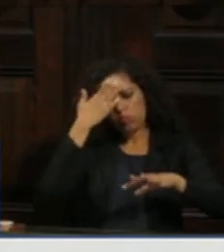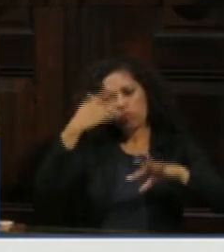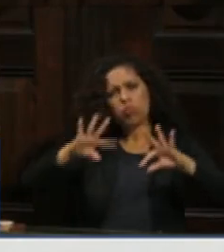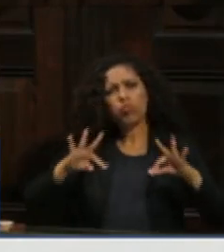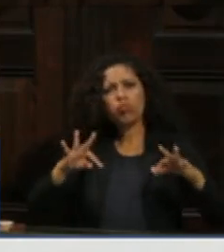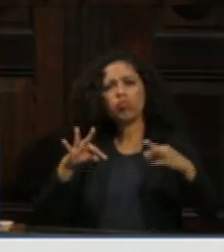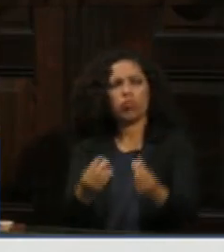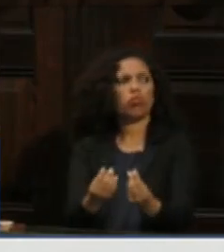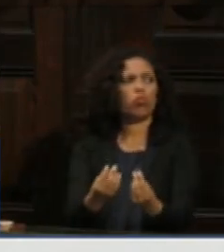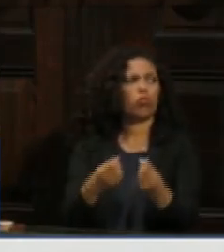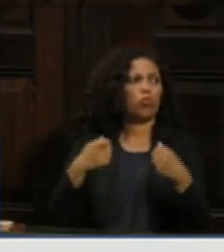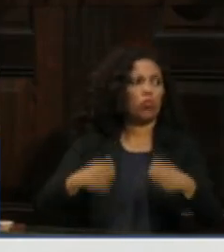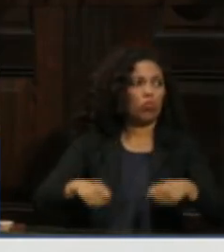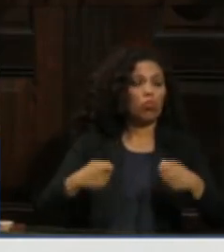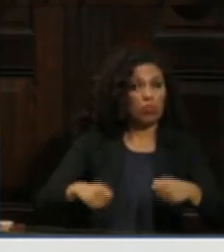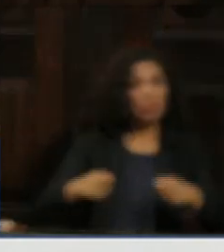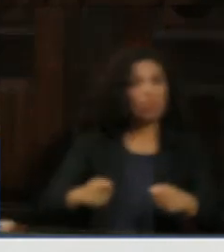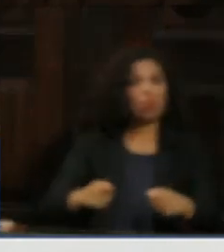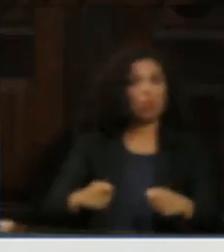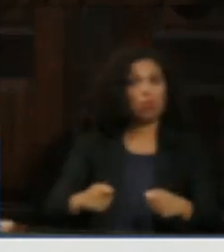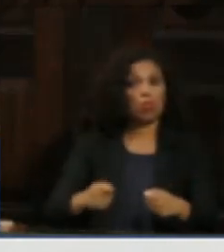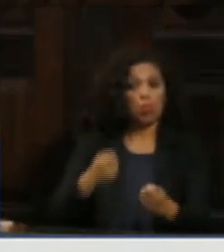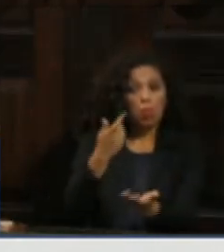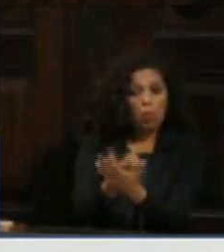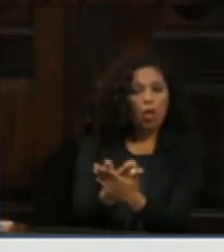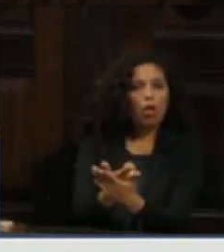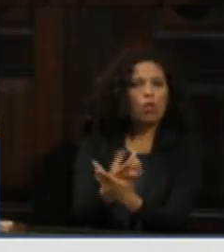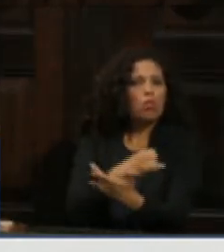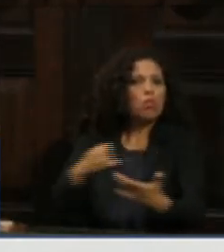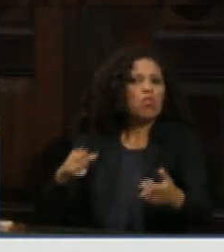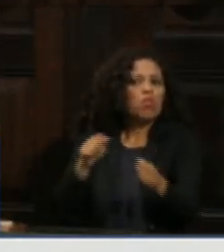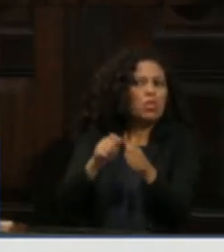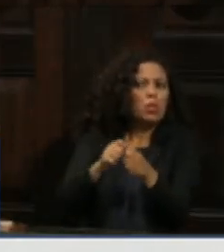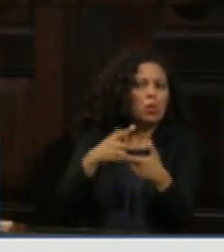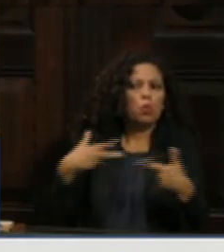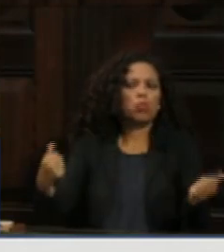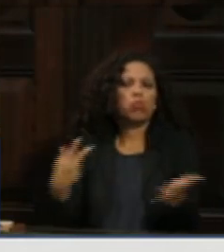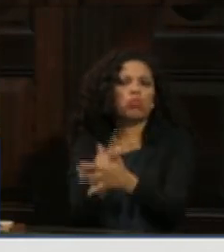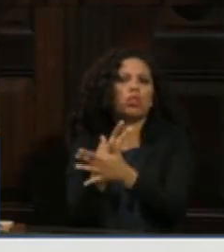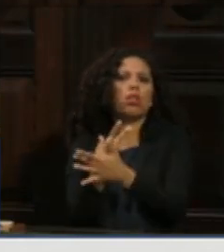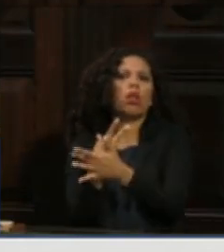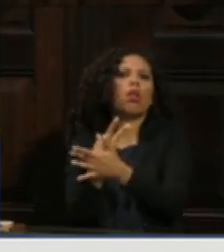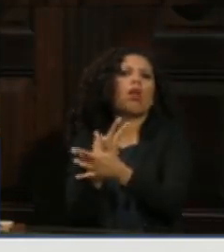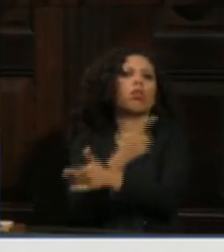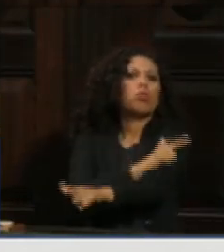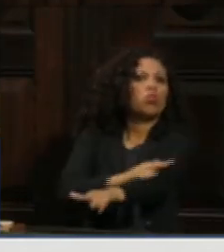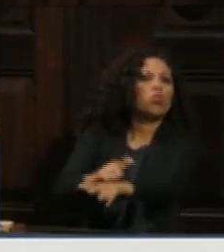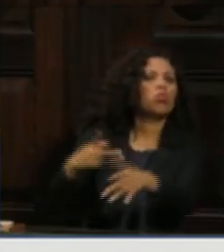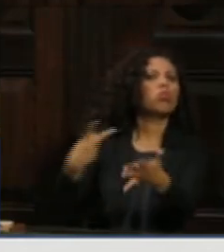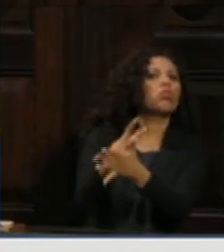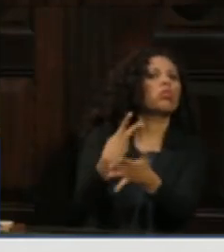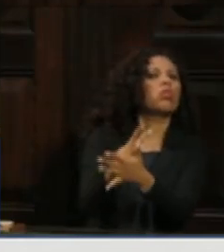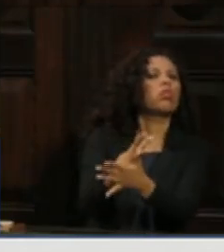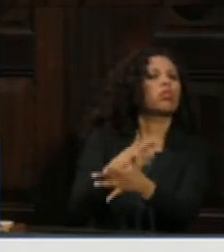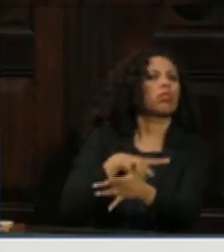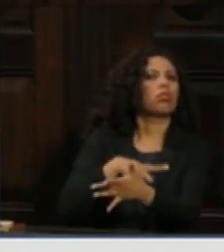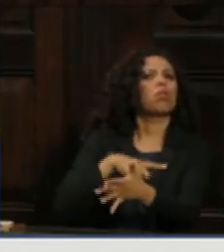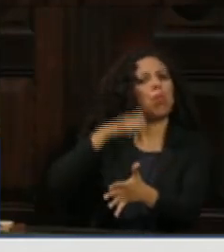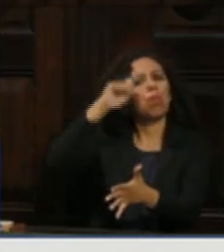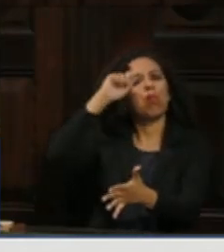se desconstruir completamente o papel da política como instância interlocutora da sociedade.